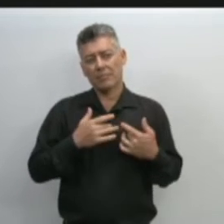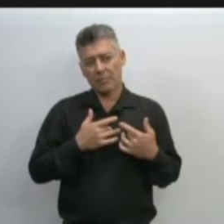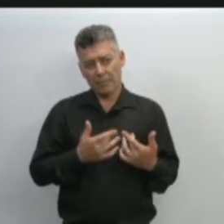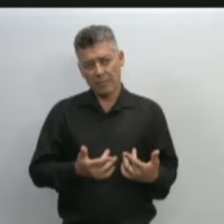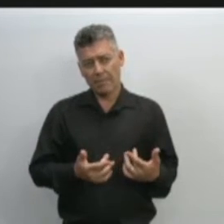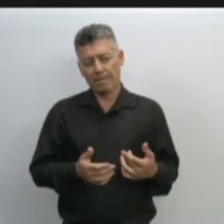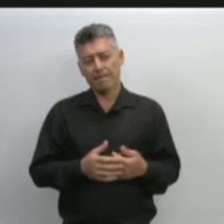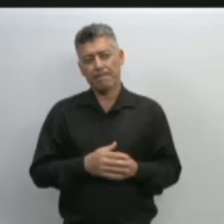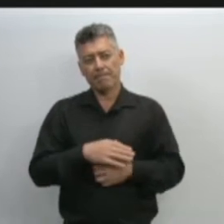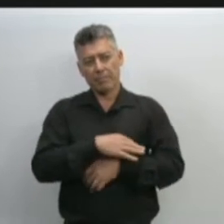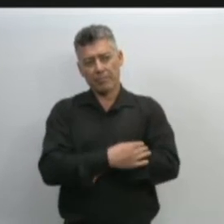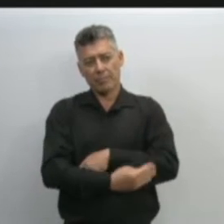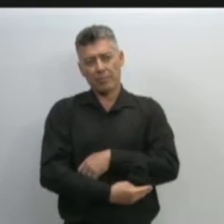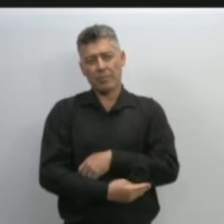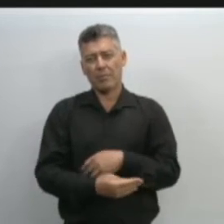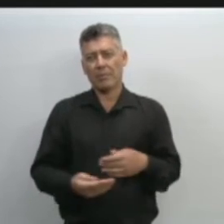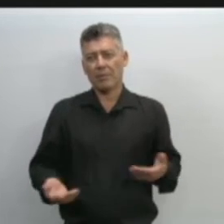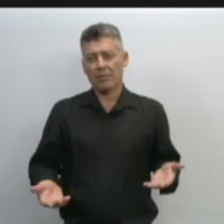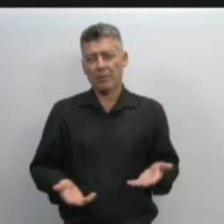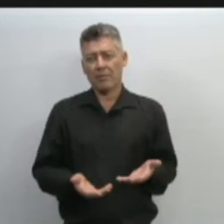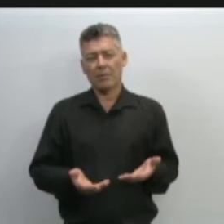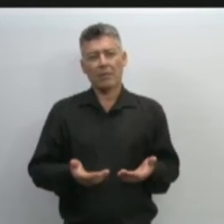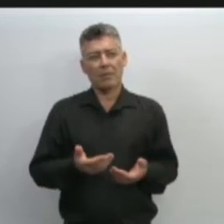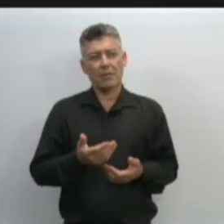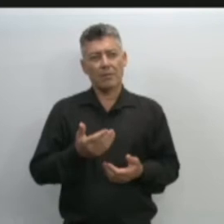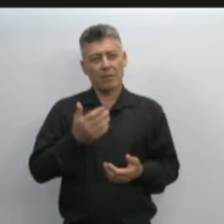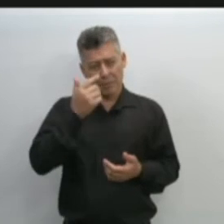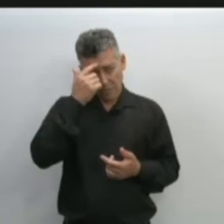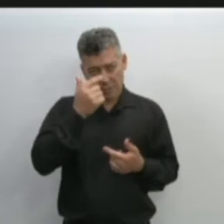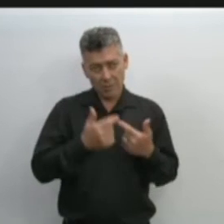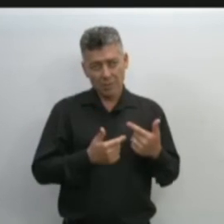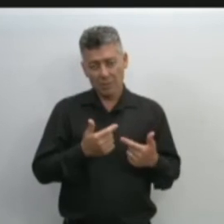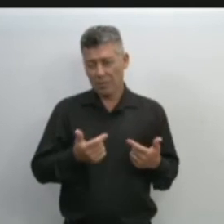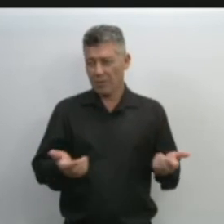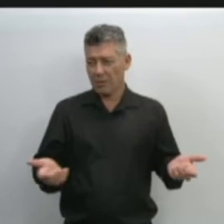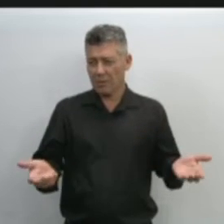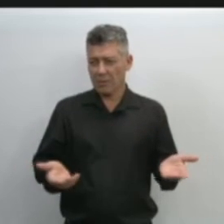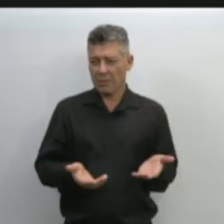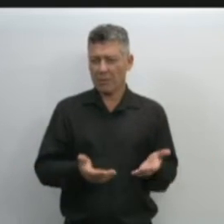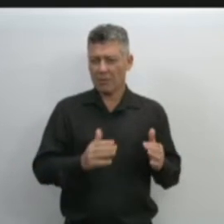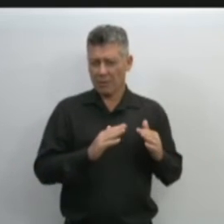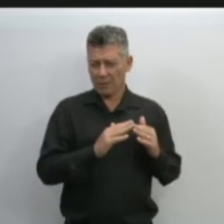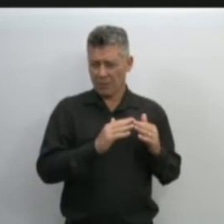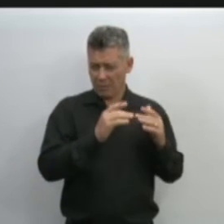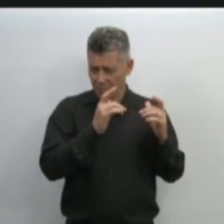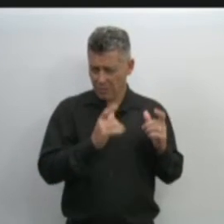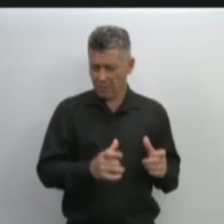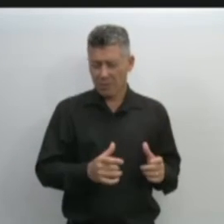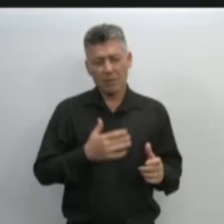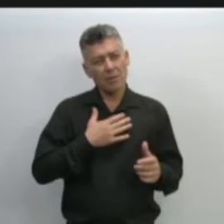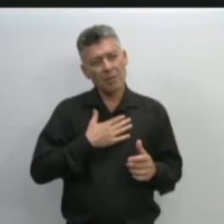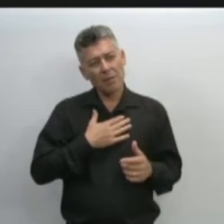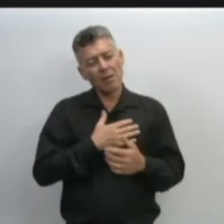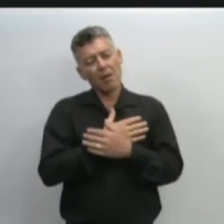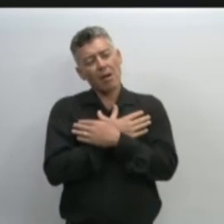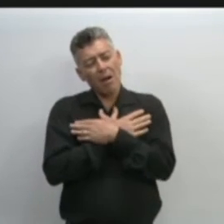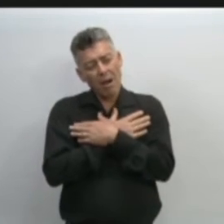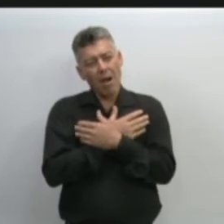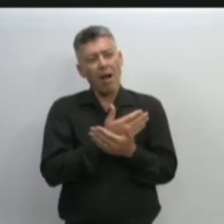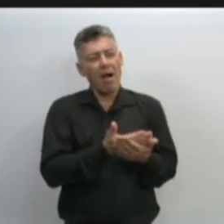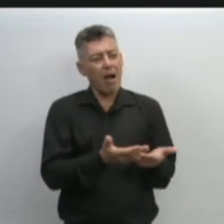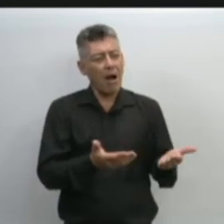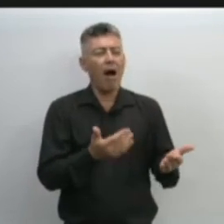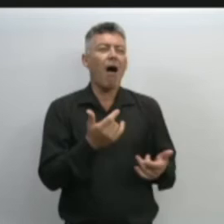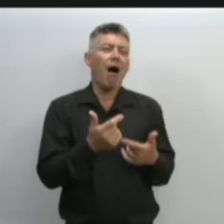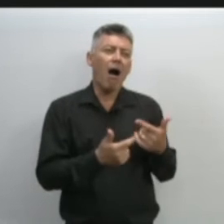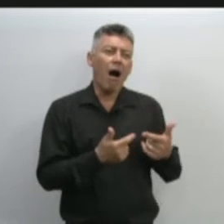Empregados e Empregadas Domésticas, que já é reconhecido utilidade pública por essa casa, deixar aqui o meu abraço a todos os trabalhadores, a